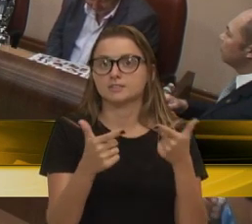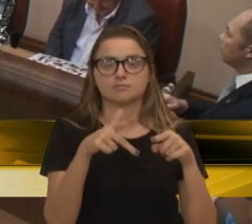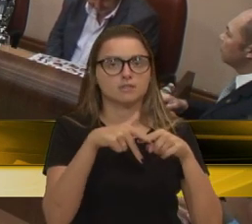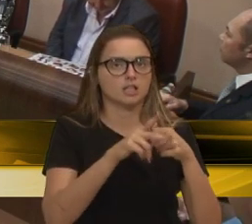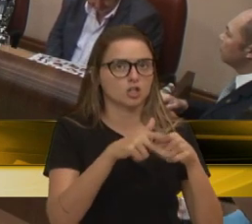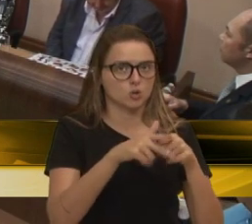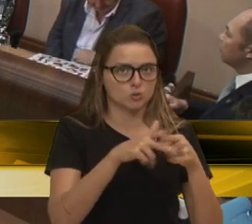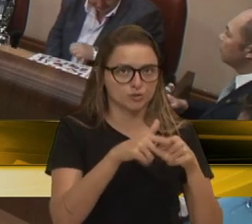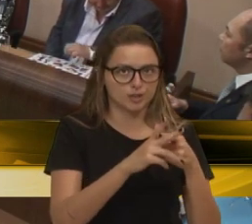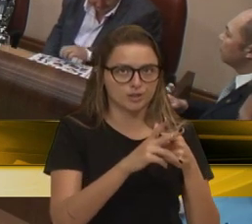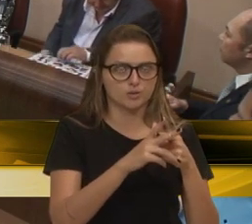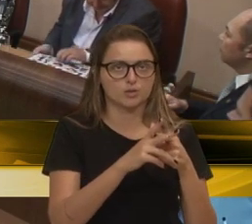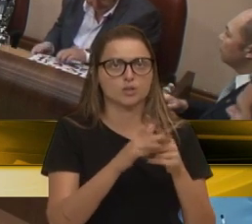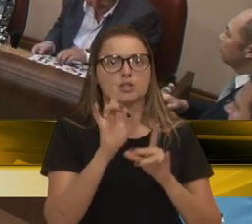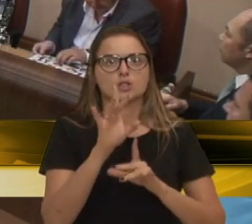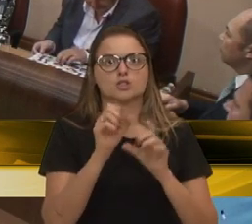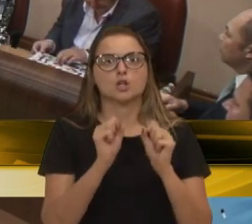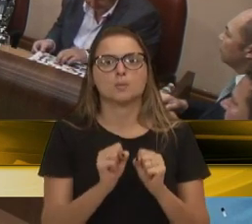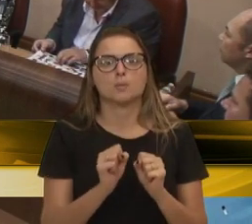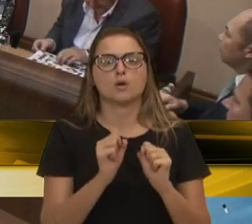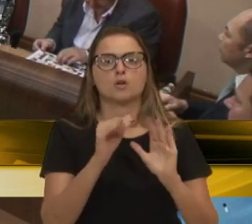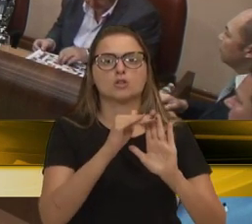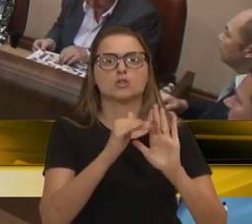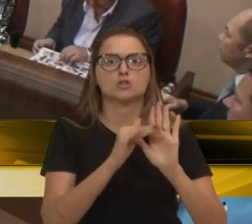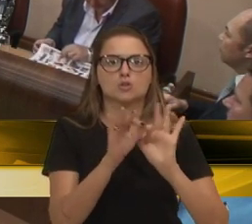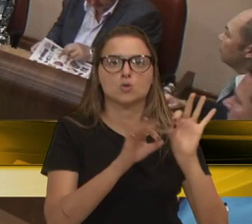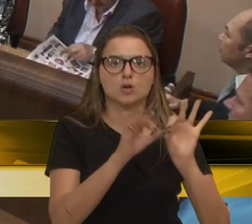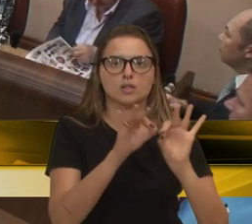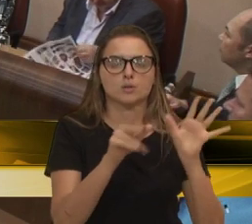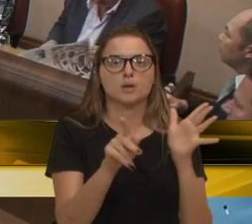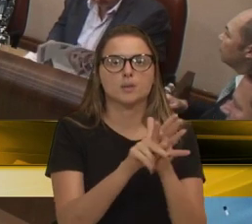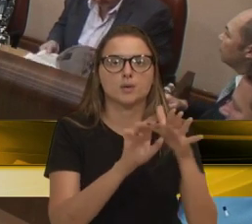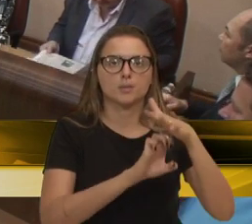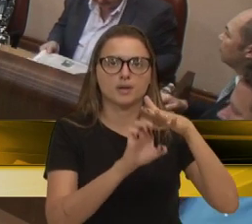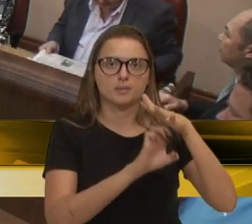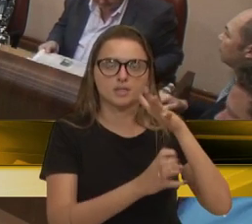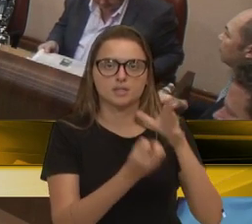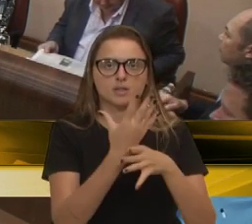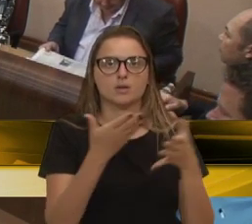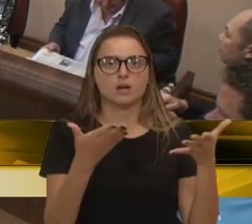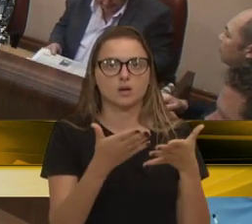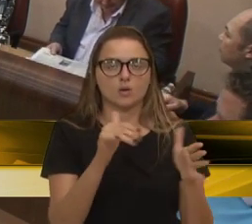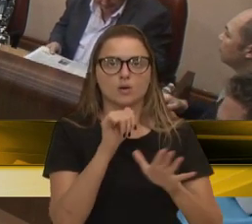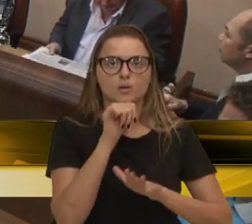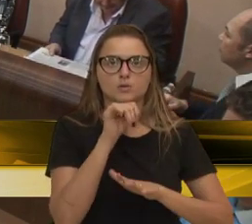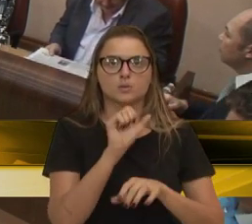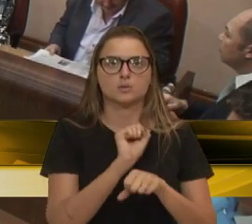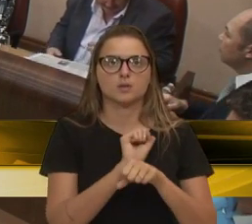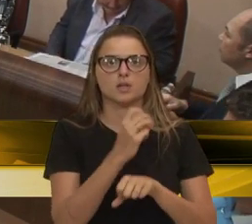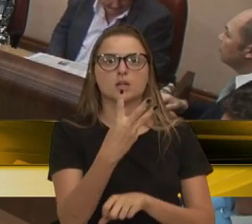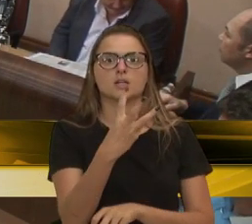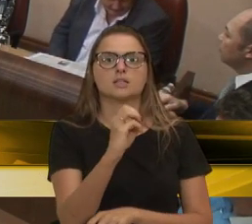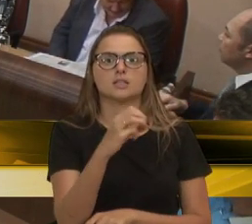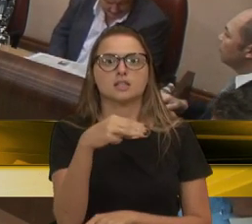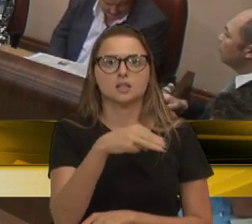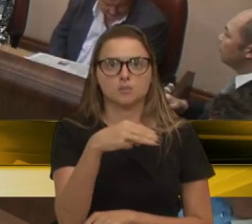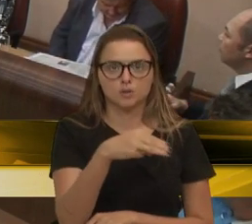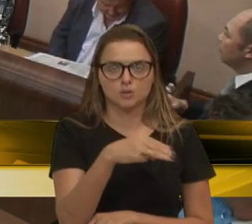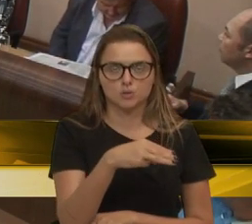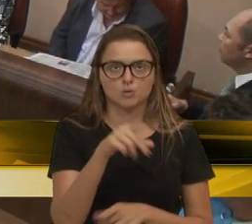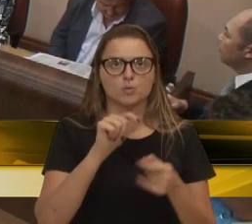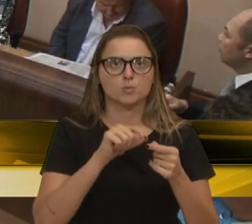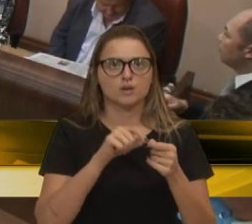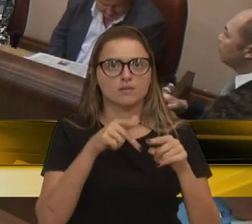conserto e só pode também ser programado pelo fabricante. Nós vamos suspender a sessão por 30 minutos para que se proceda